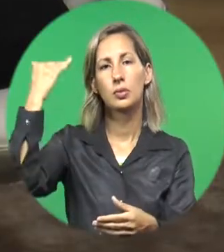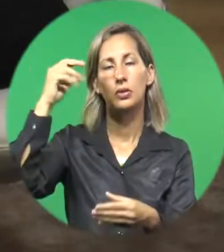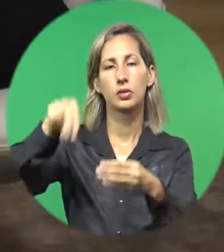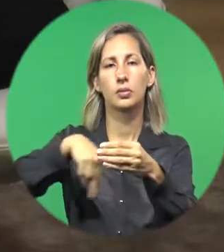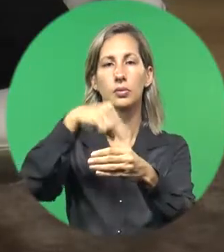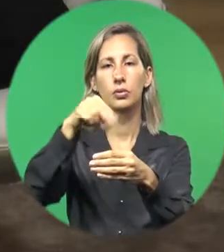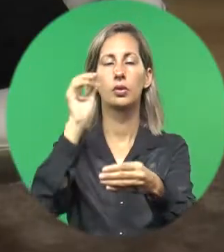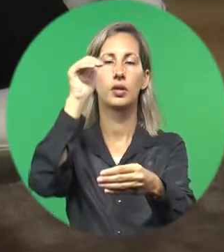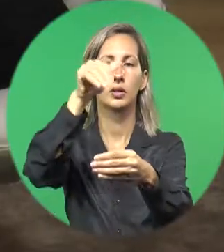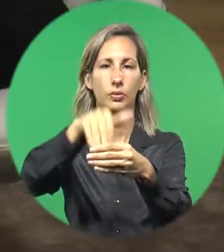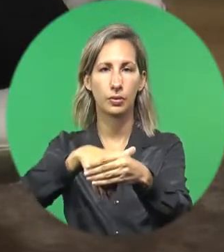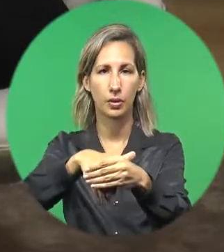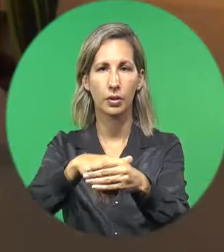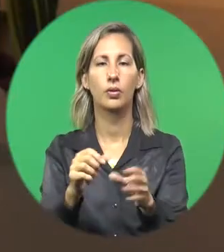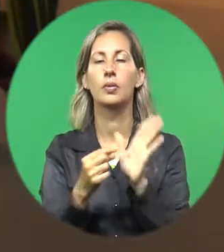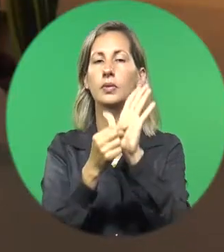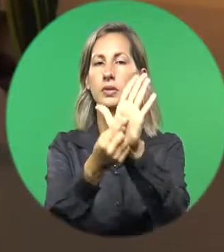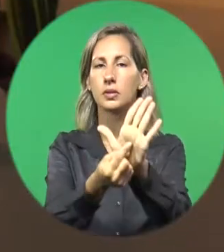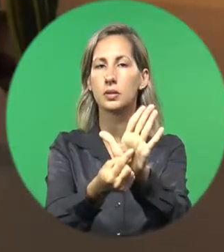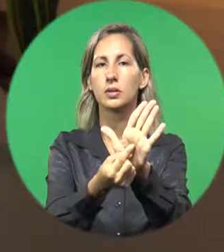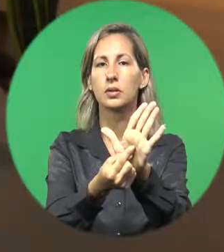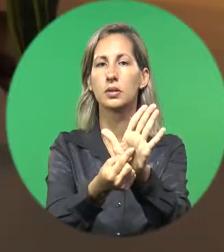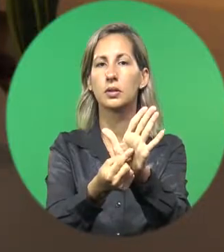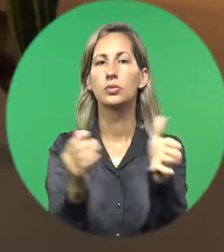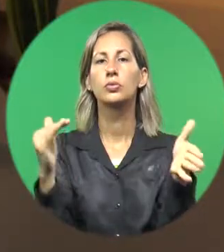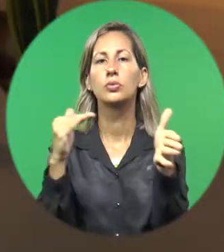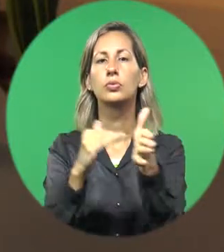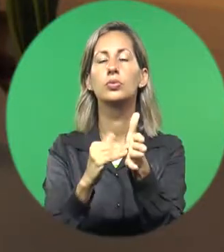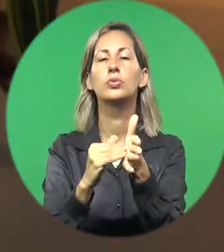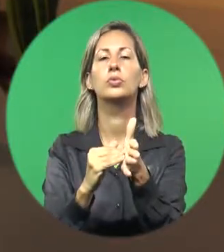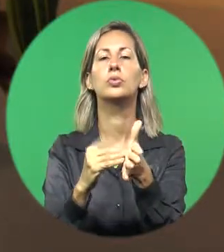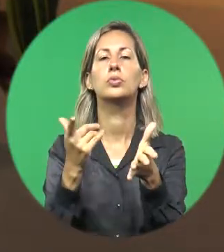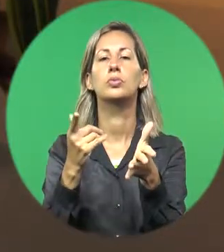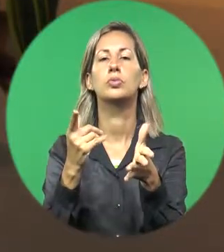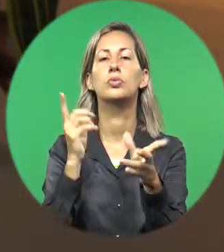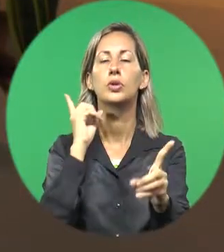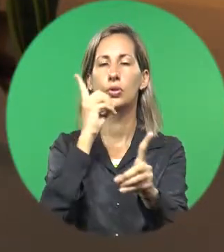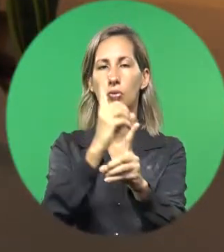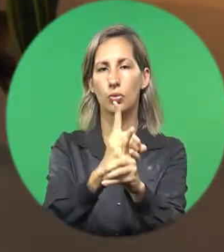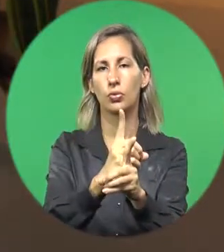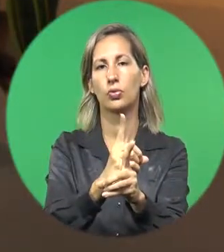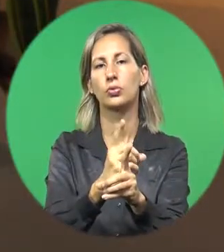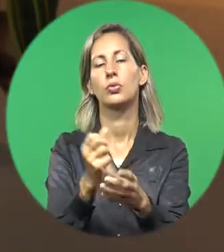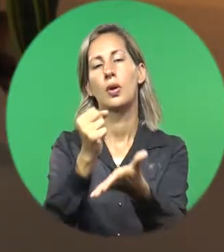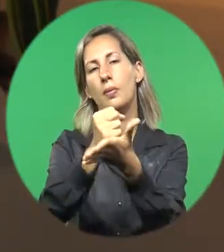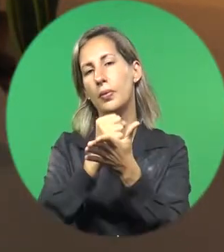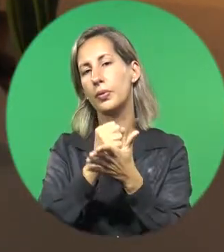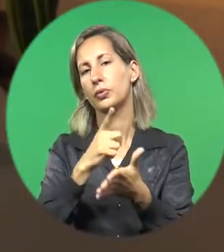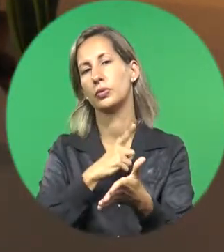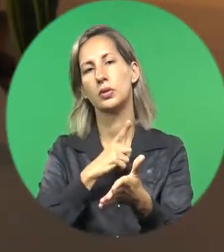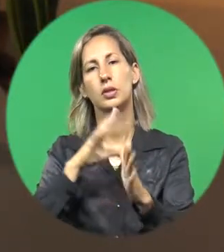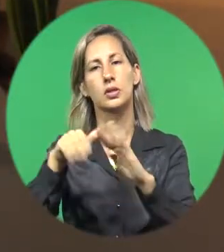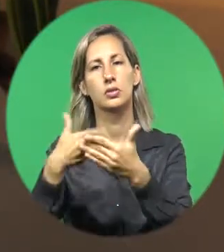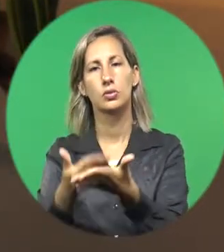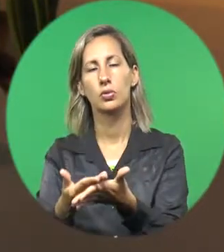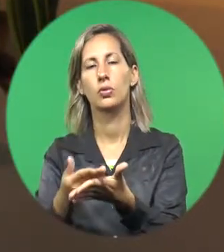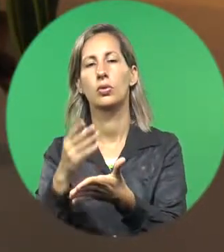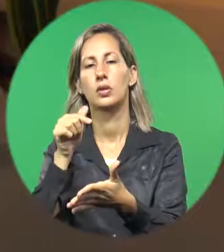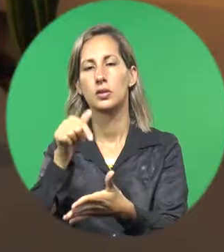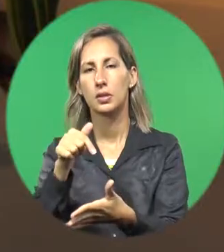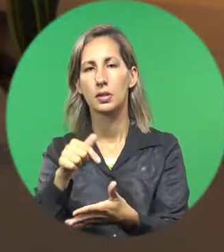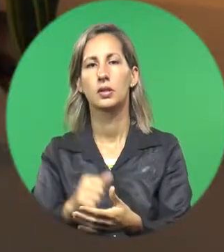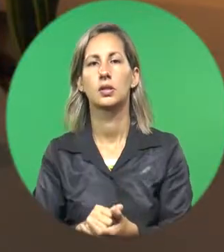Tribunal Superior Eleitoral, certo? Que foi apresentado no nosso último encontro e que ele vai contar com o apoio de todas as